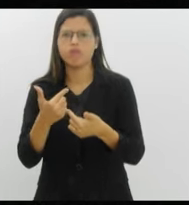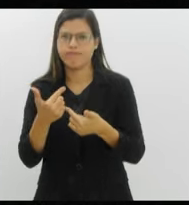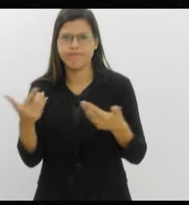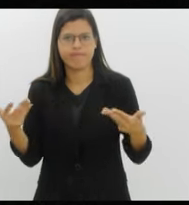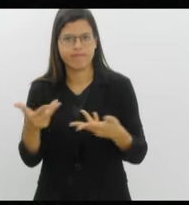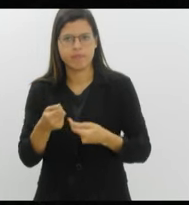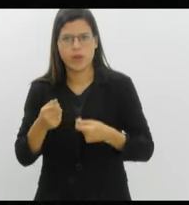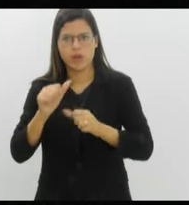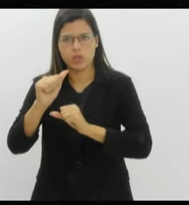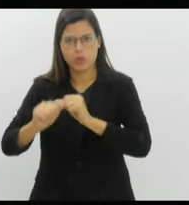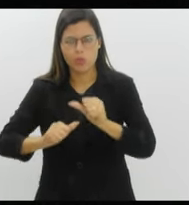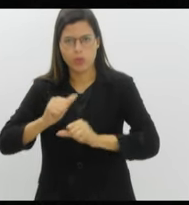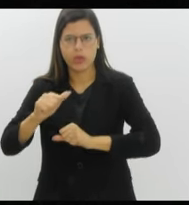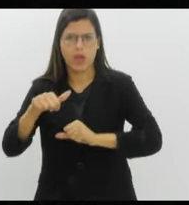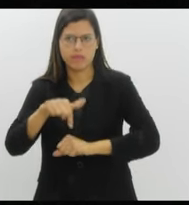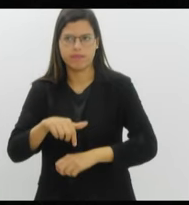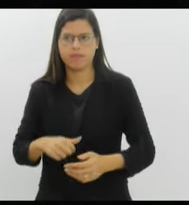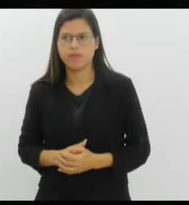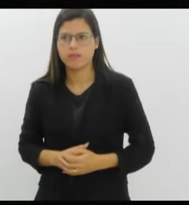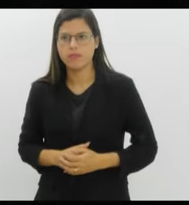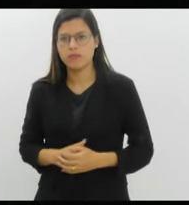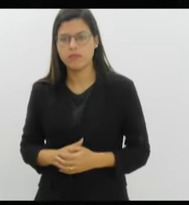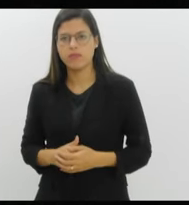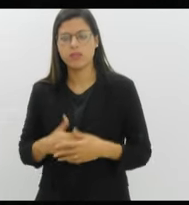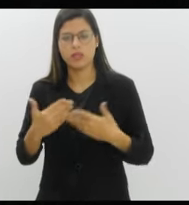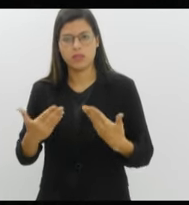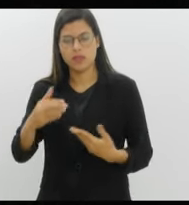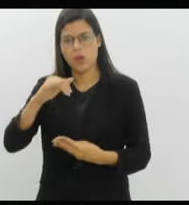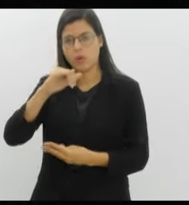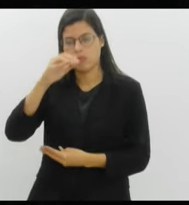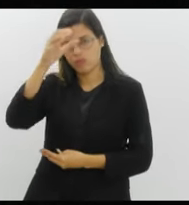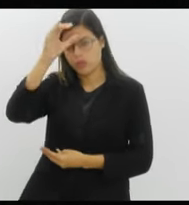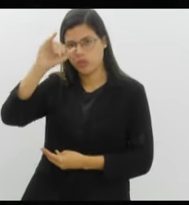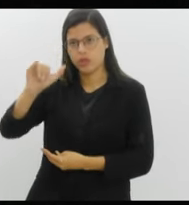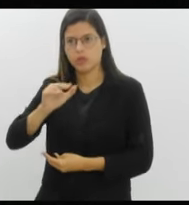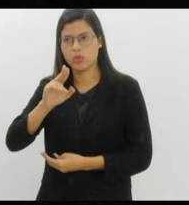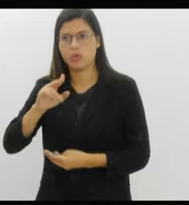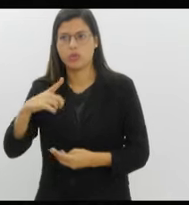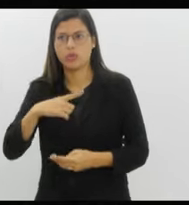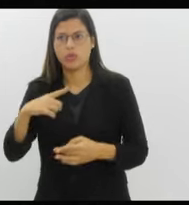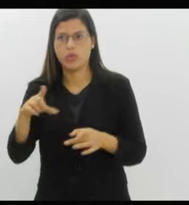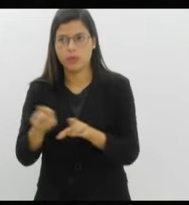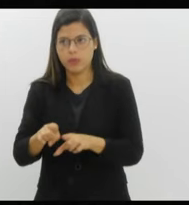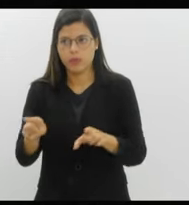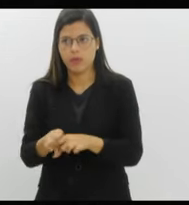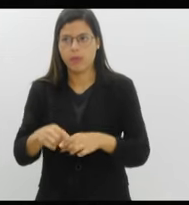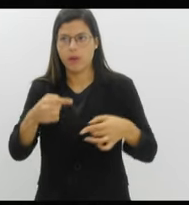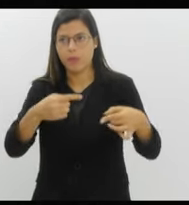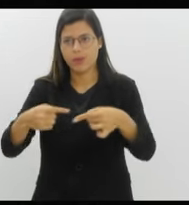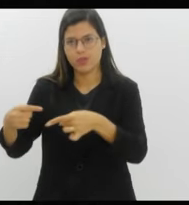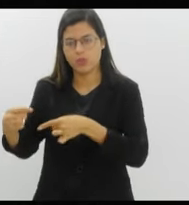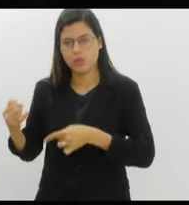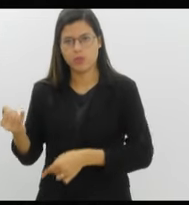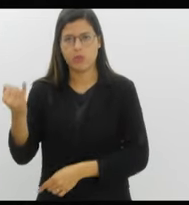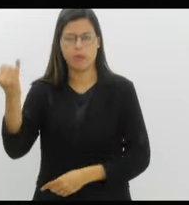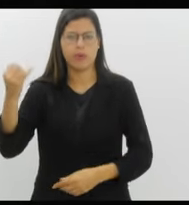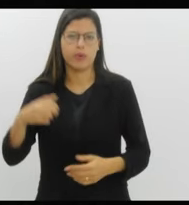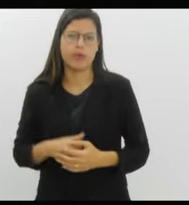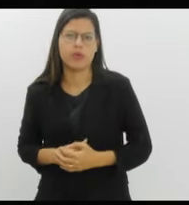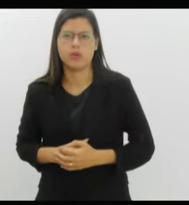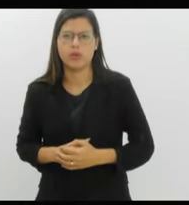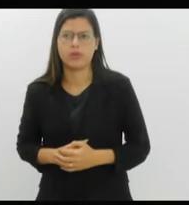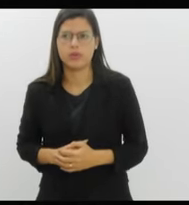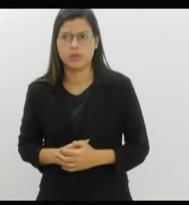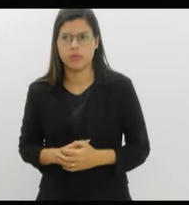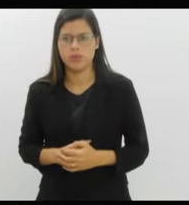a BR-040. Sendo assim também, Tia Ju, nós tivemos recentemente uma discussão muito importante e que